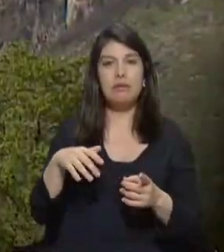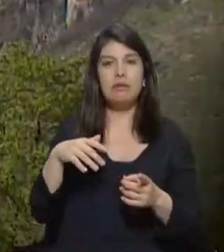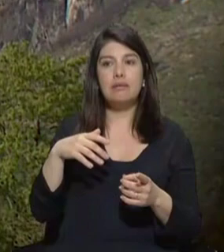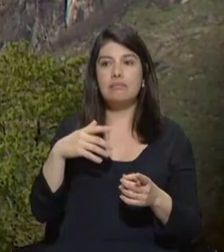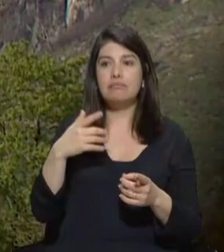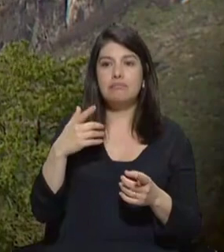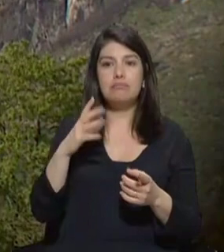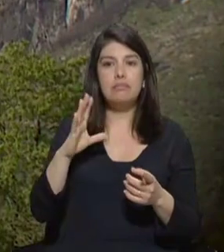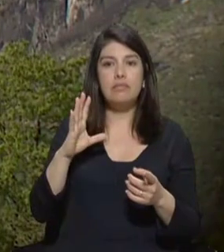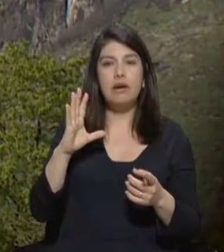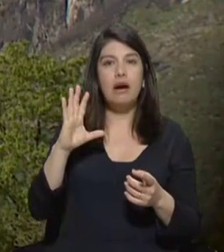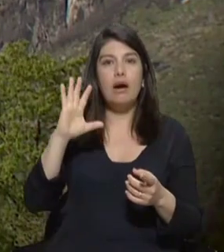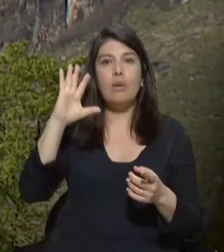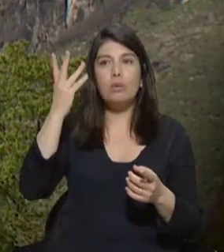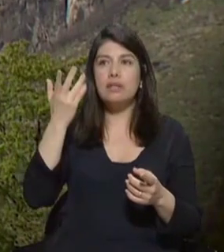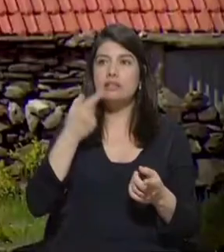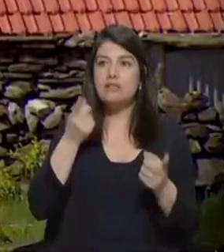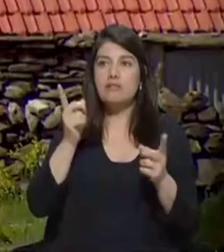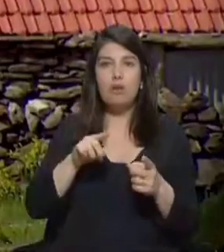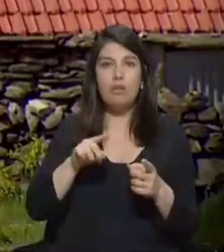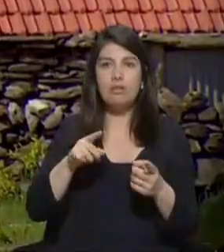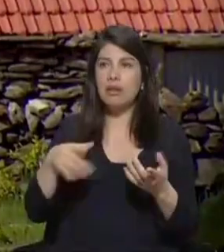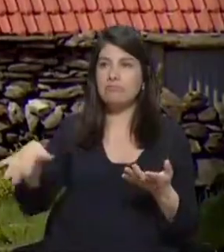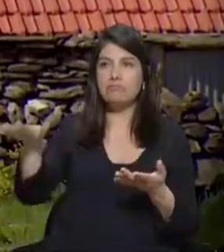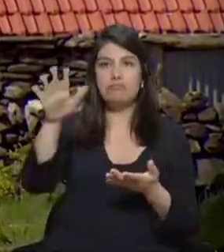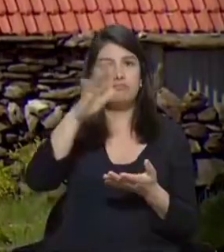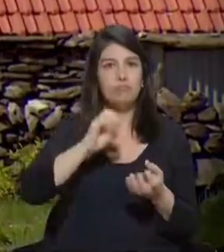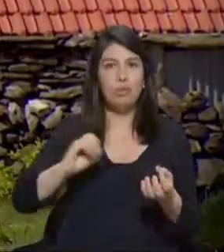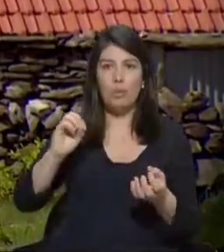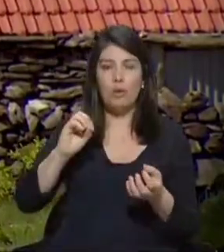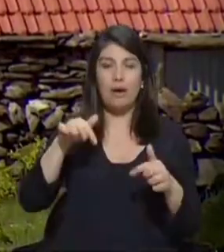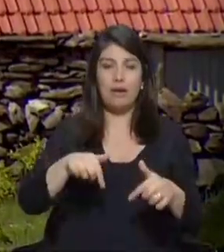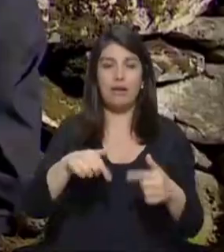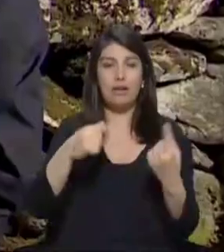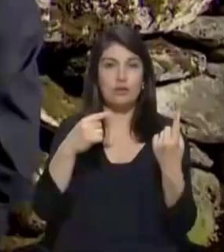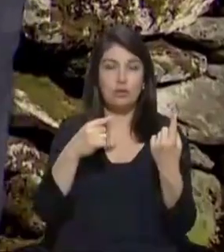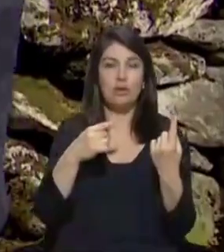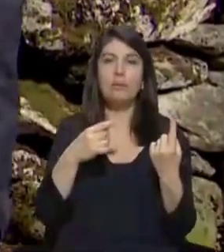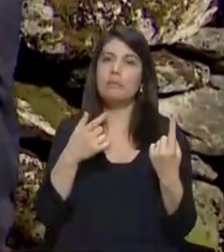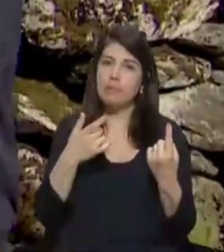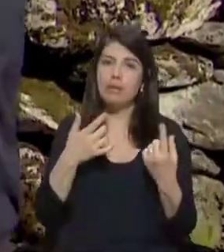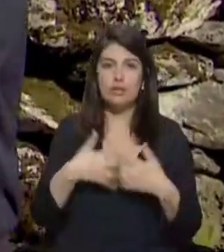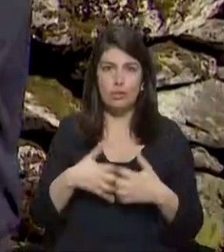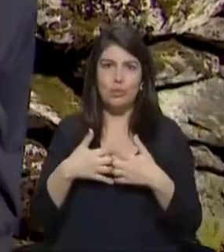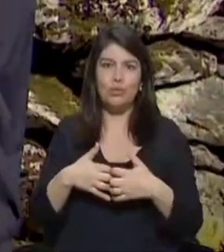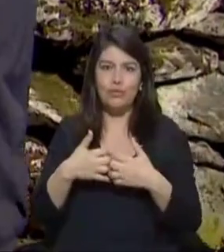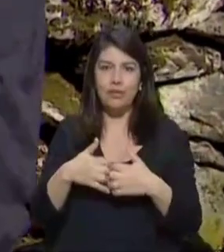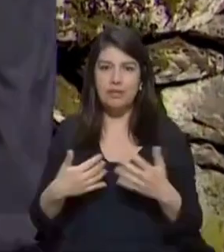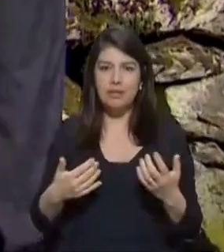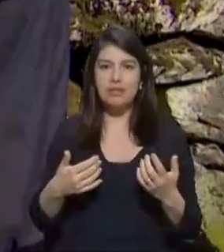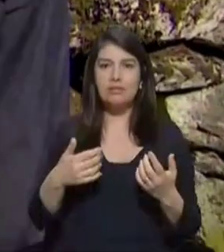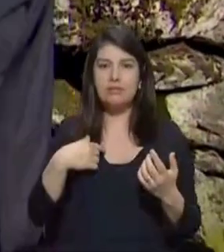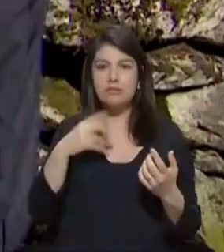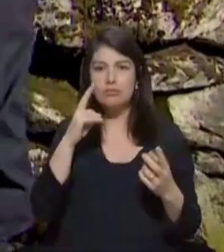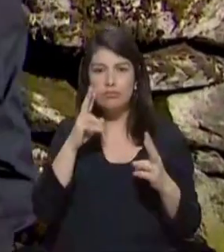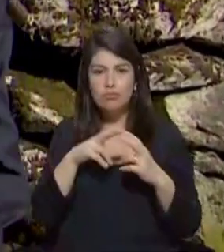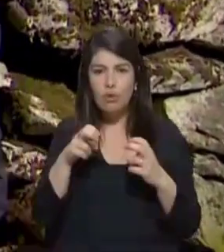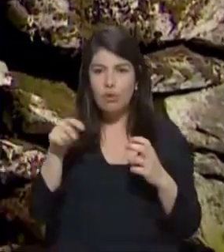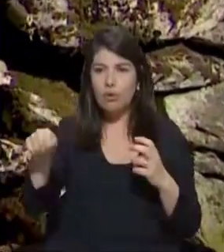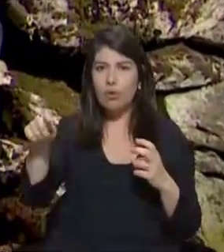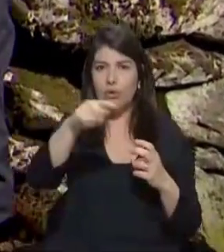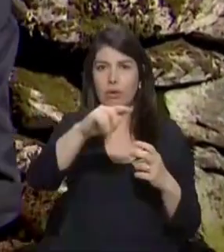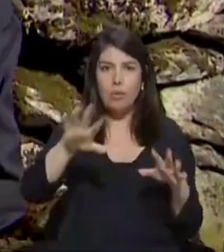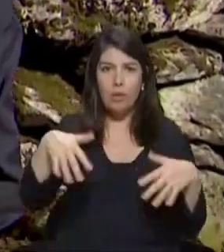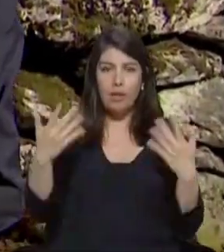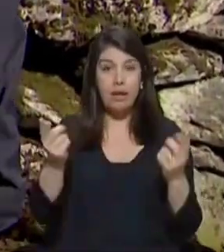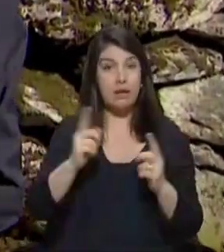mais voltou a acontecer. Exatamente, exatamente. Portanto, há aqui muitas dúvidas. E onde é que eu posso encontrar? Em qualquer local eu posso encontrar? Não, não, em qualquer local não.